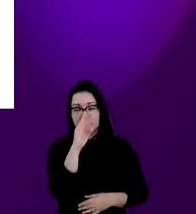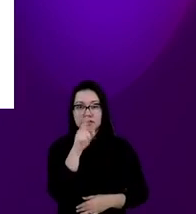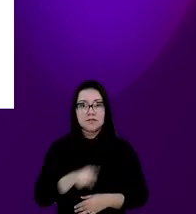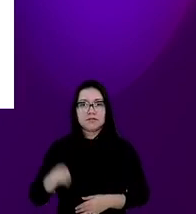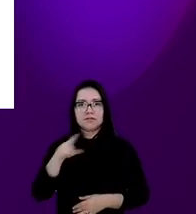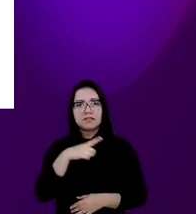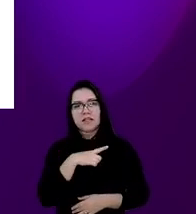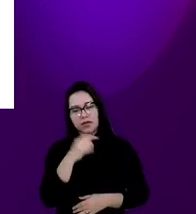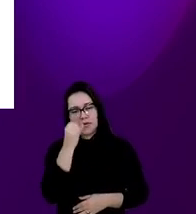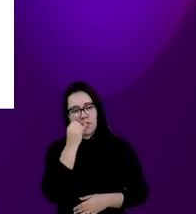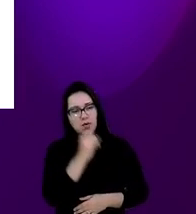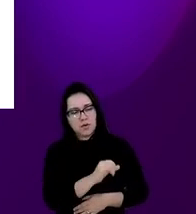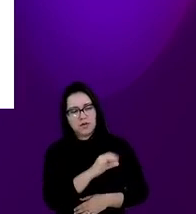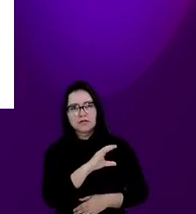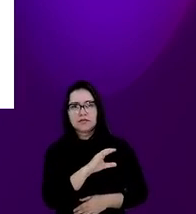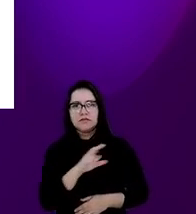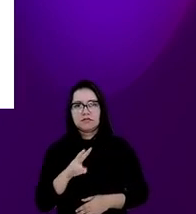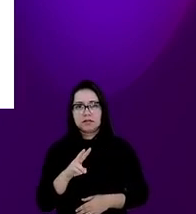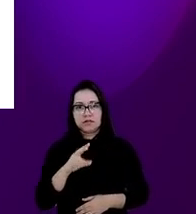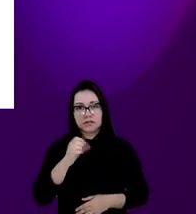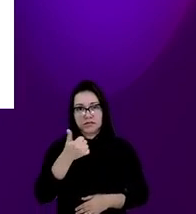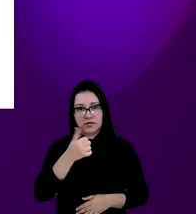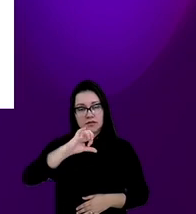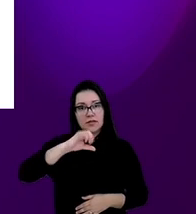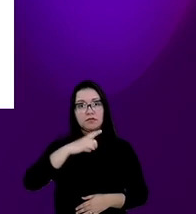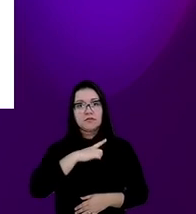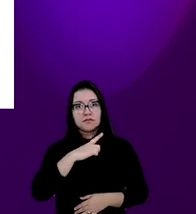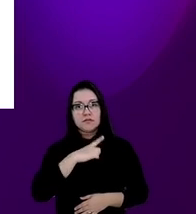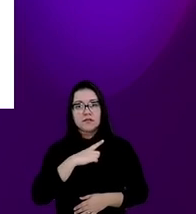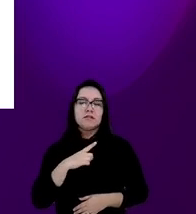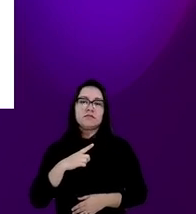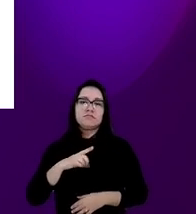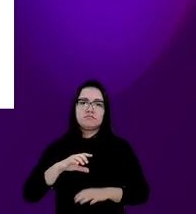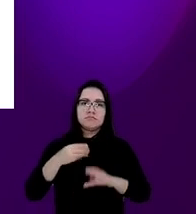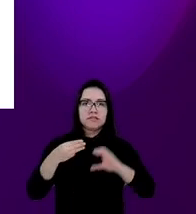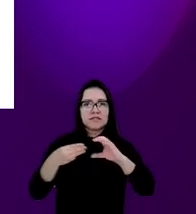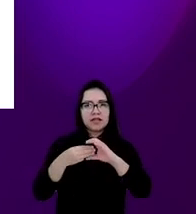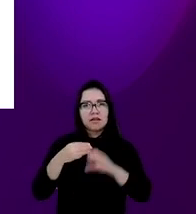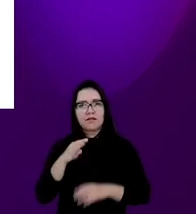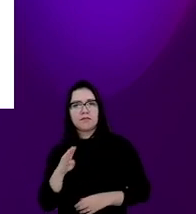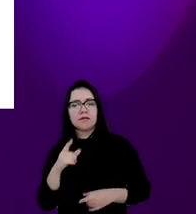contra CD19, levam uma aplasia de células B, esses pacientes ficam com